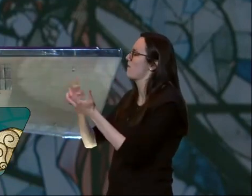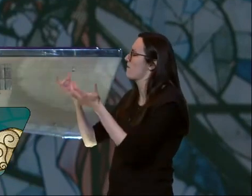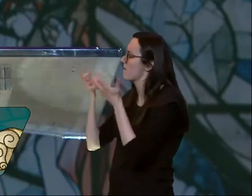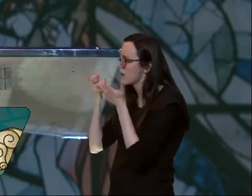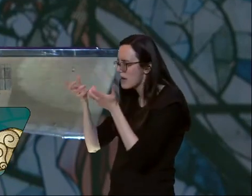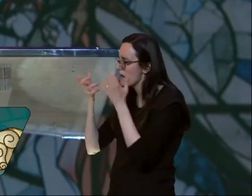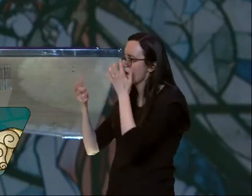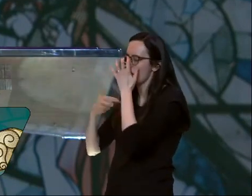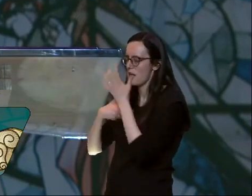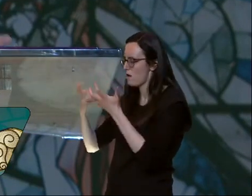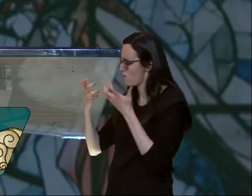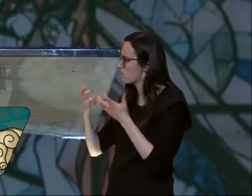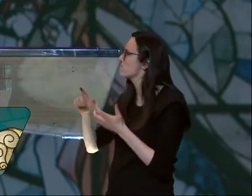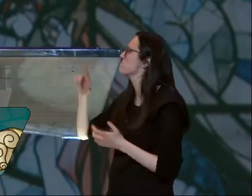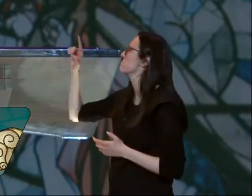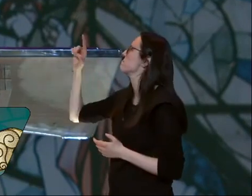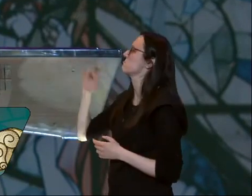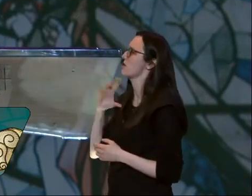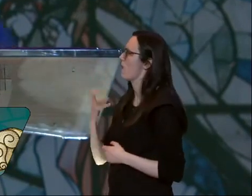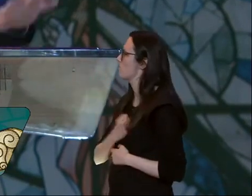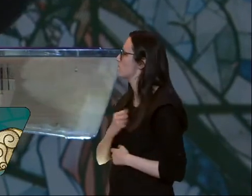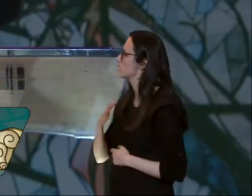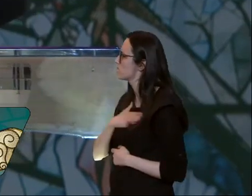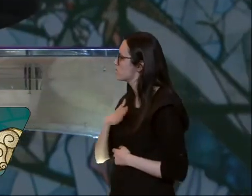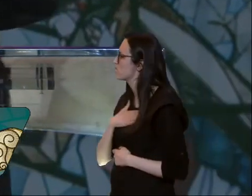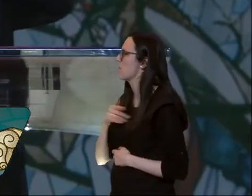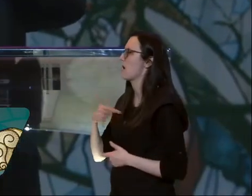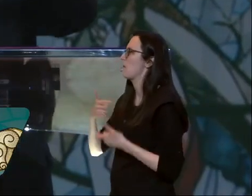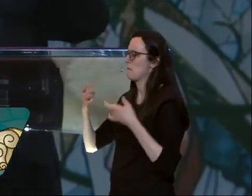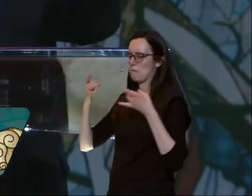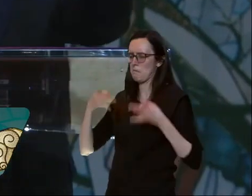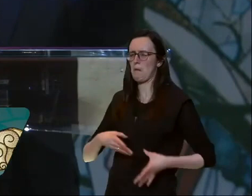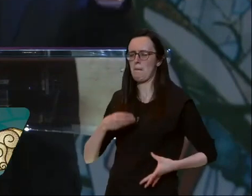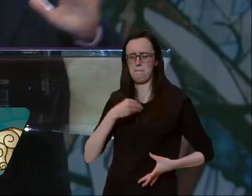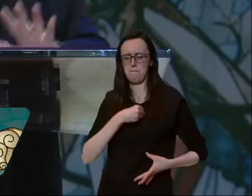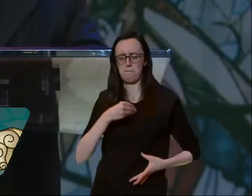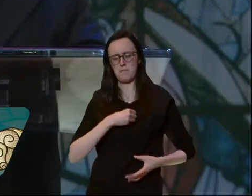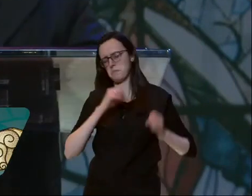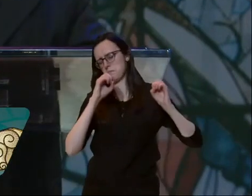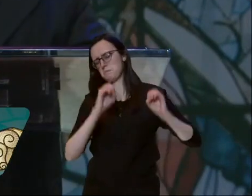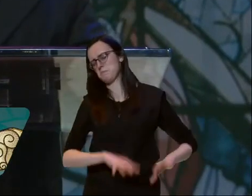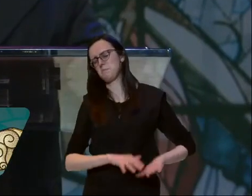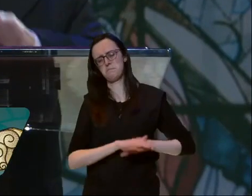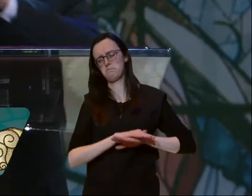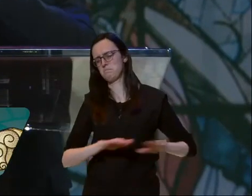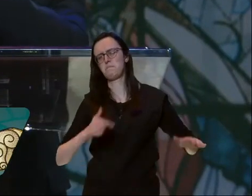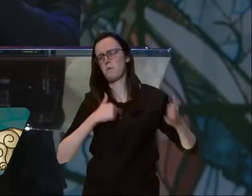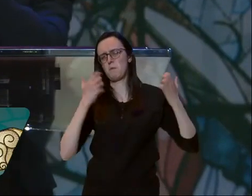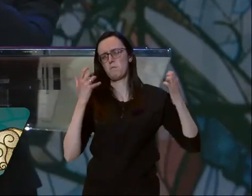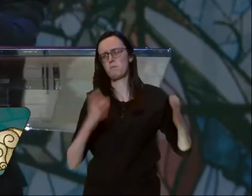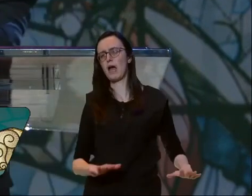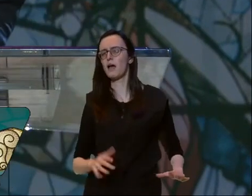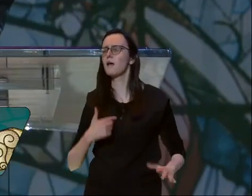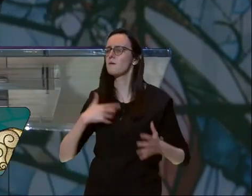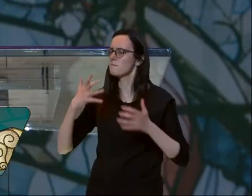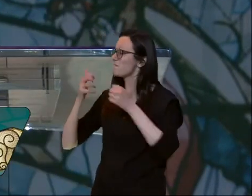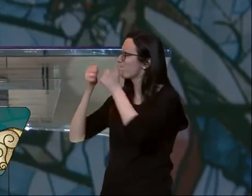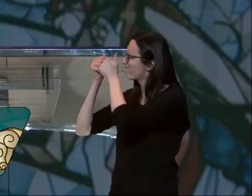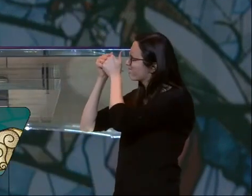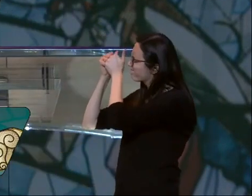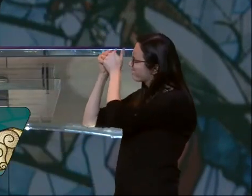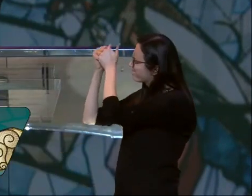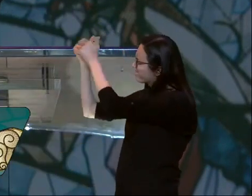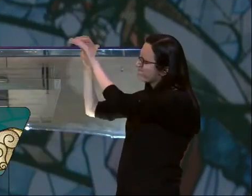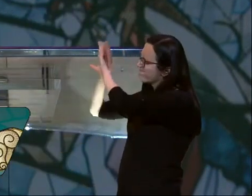quero o Senhor como meu Salvador. Eu quero abandonar os meus pecados. Eu quero seguir